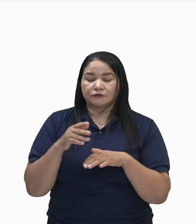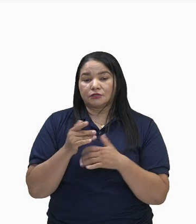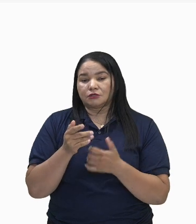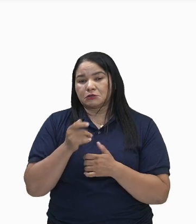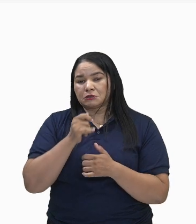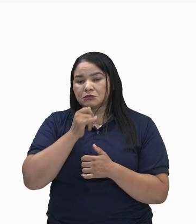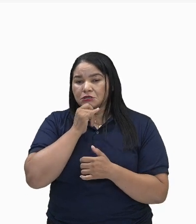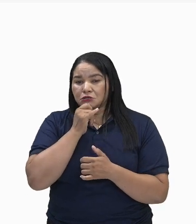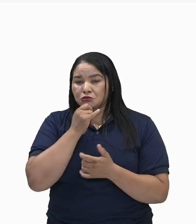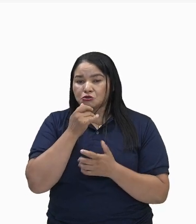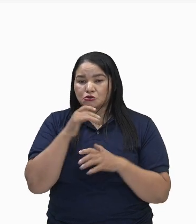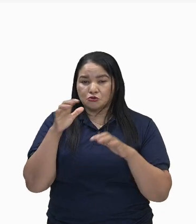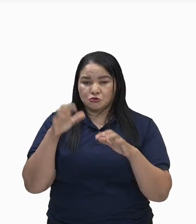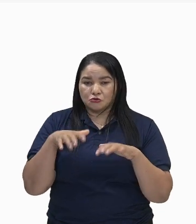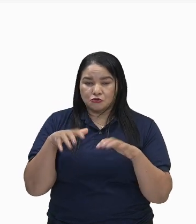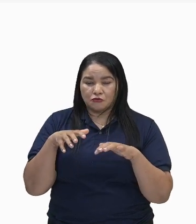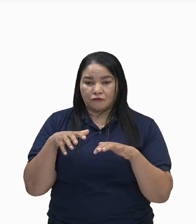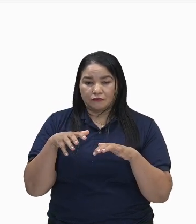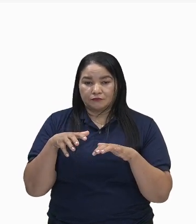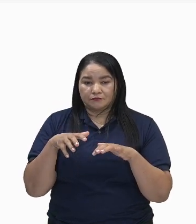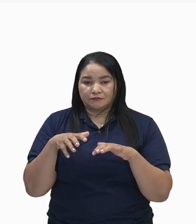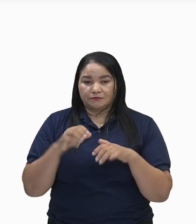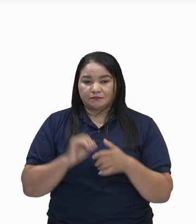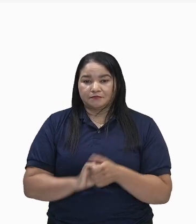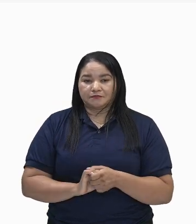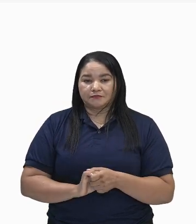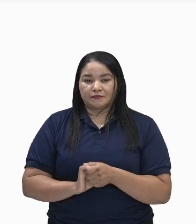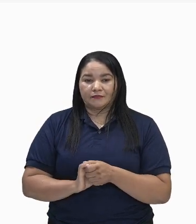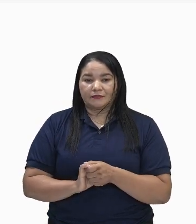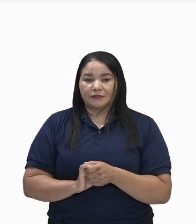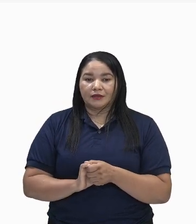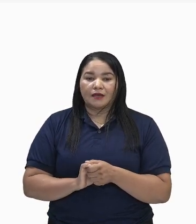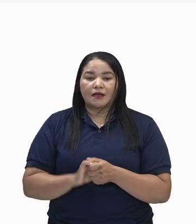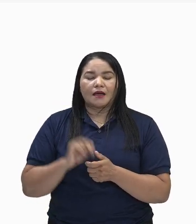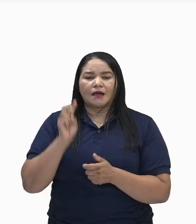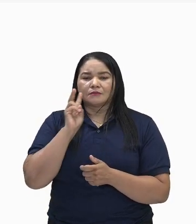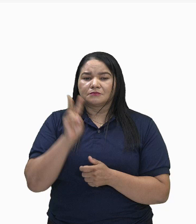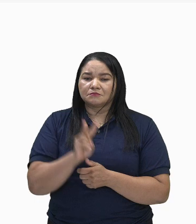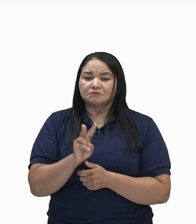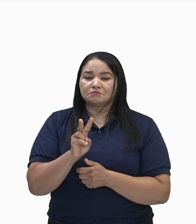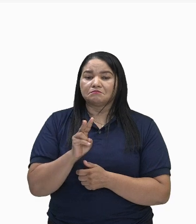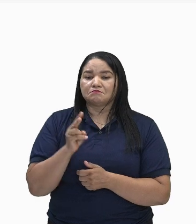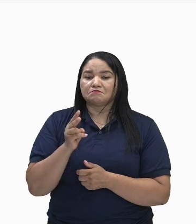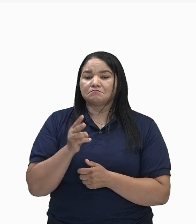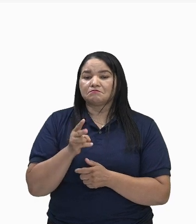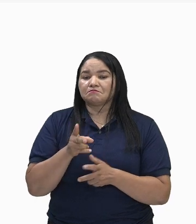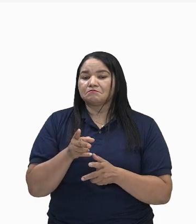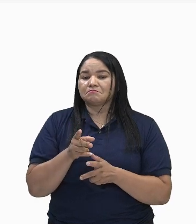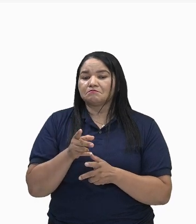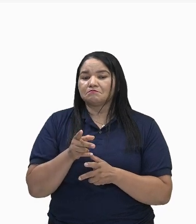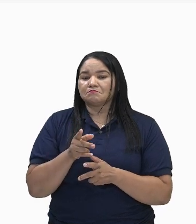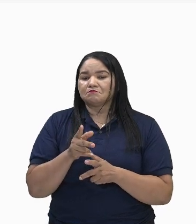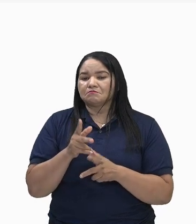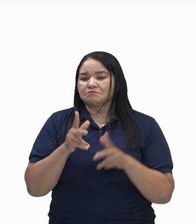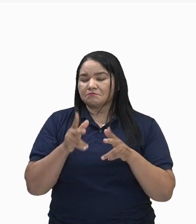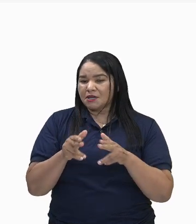triste chuva de resignação. A mim me parece que isso está